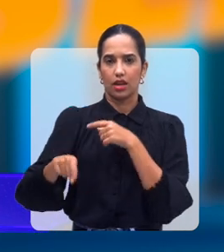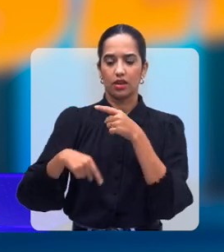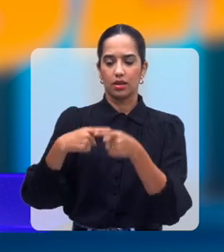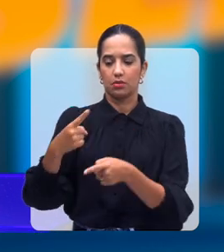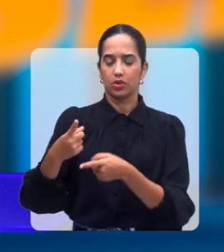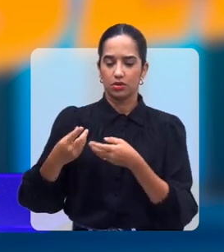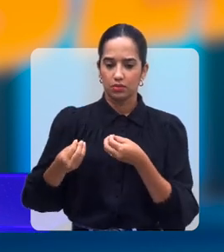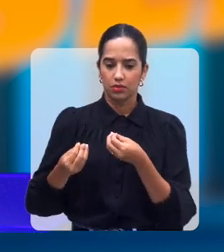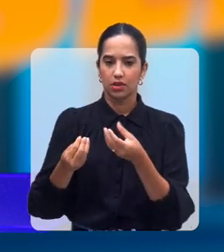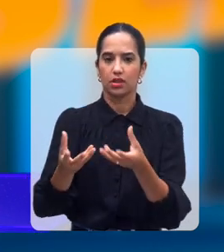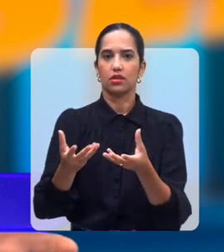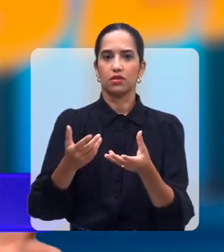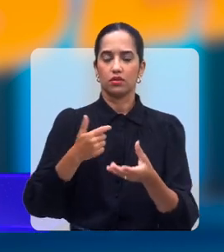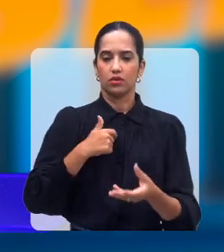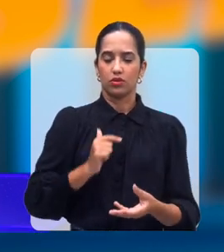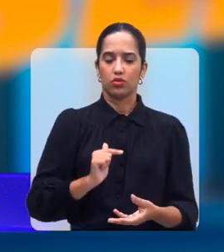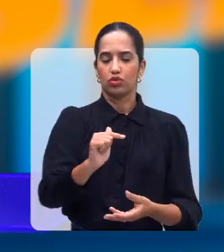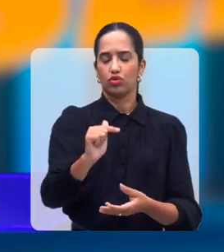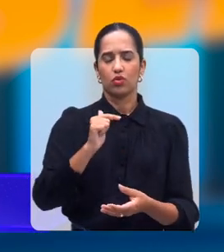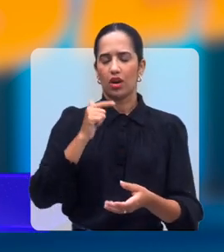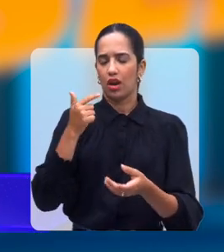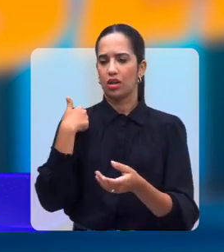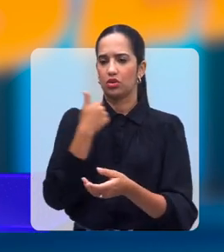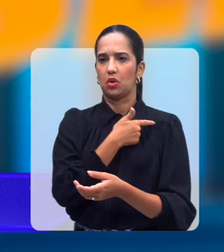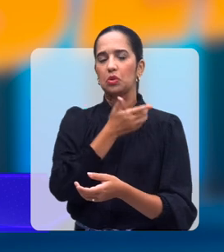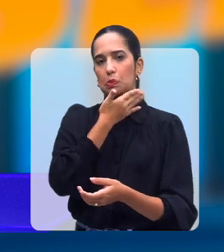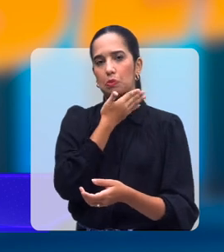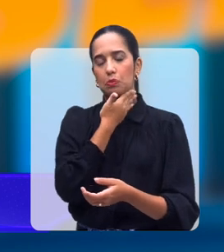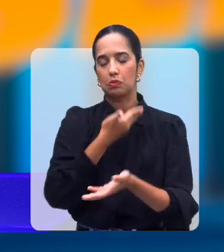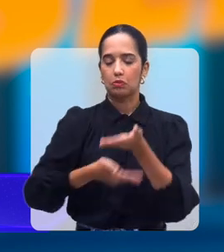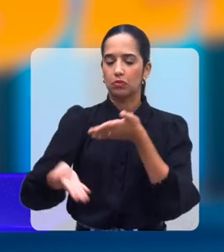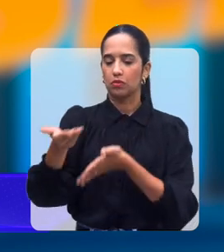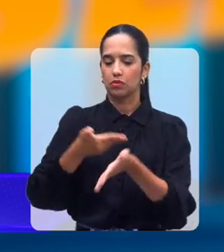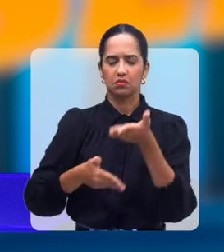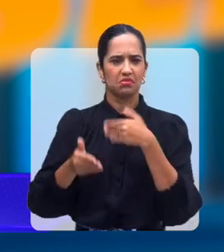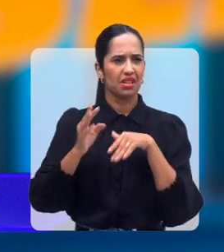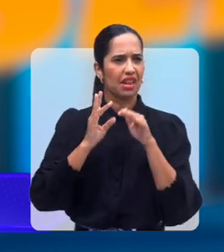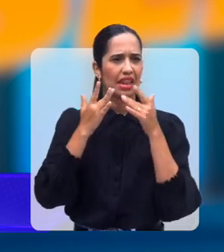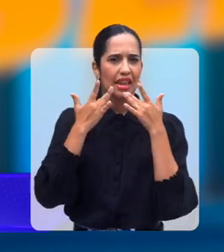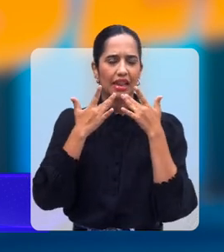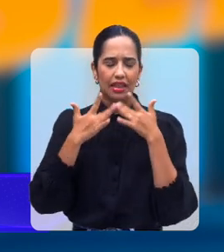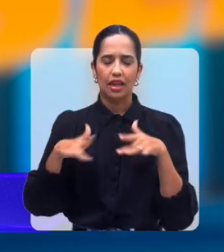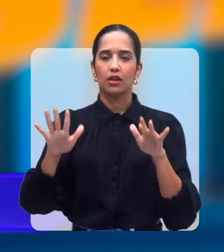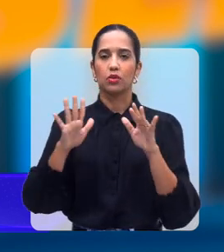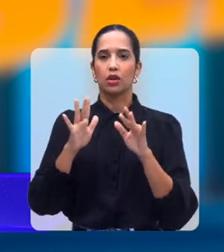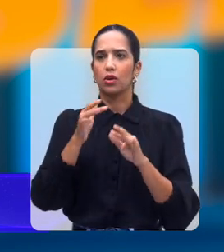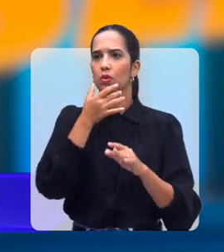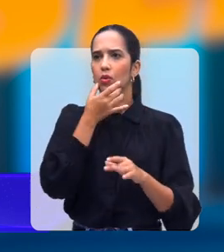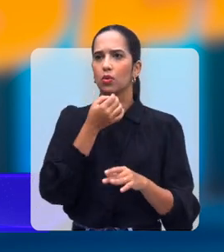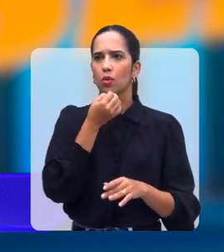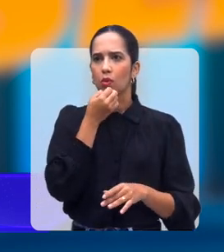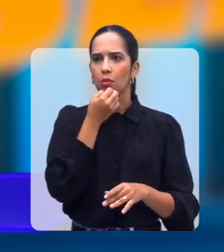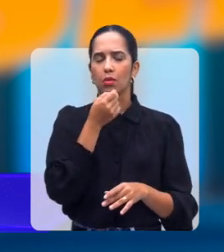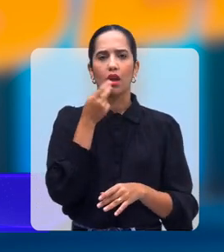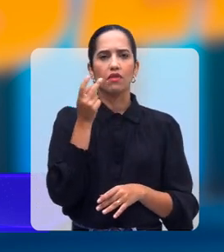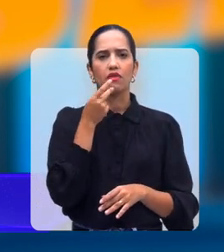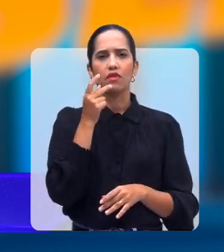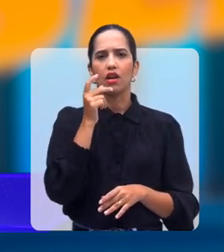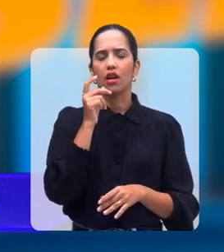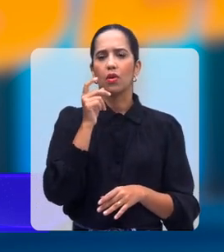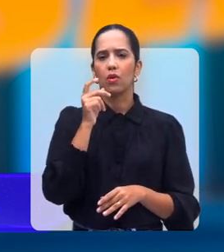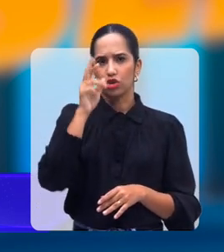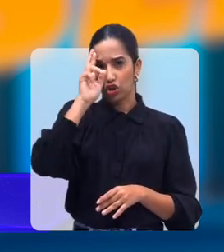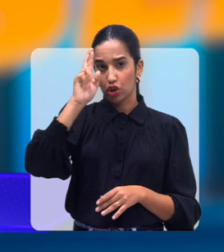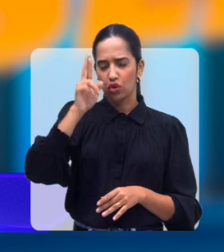né? Ali a gente tinha aquele bate-papo, foi uma coisa muito espontânea, e o nosso diretor disse, nossa, eu gostei